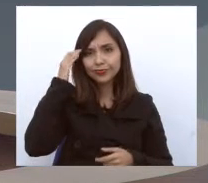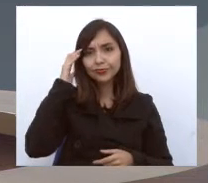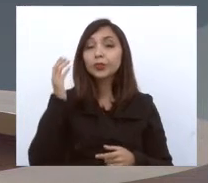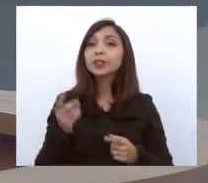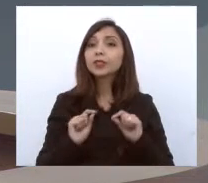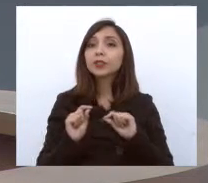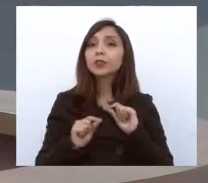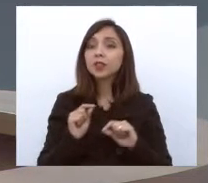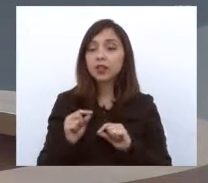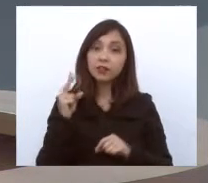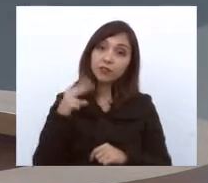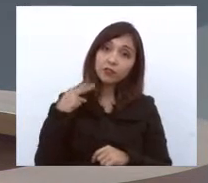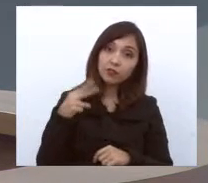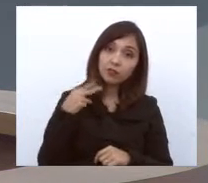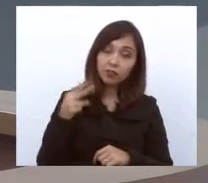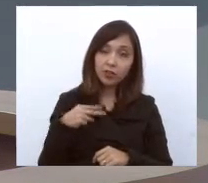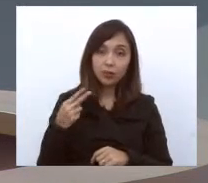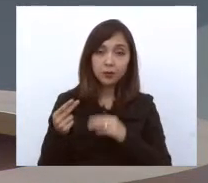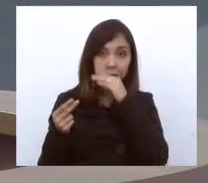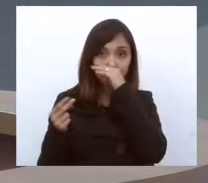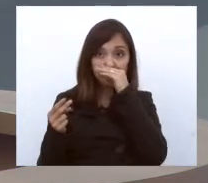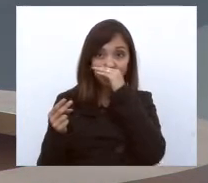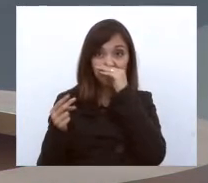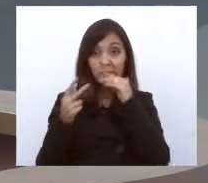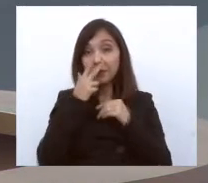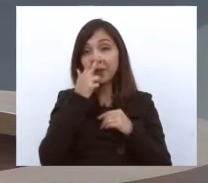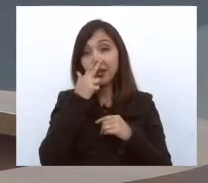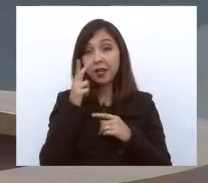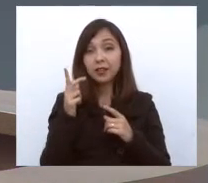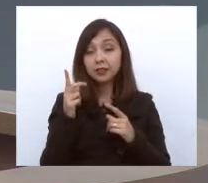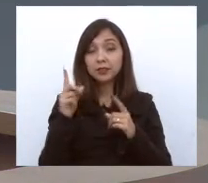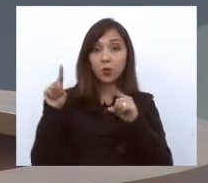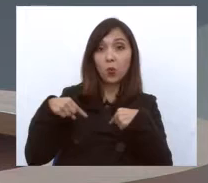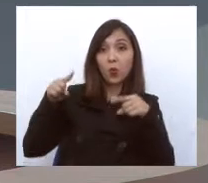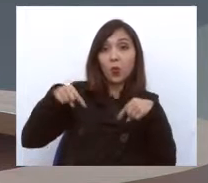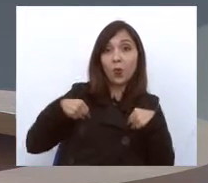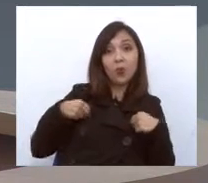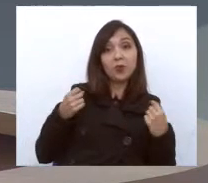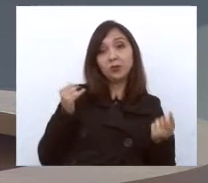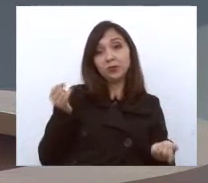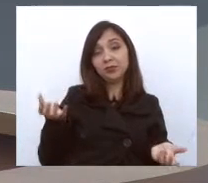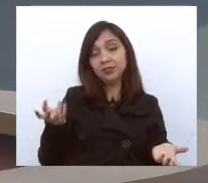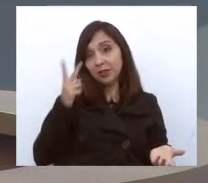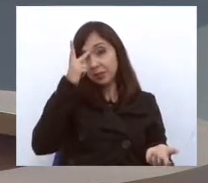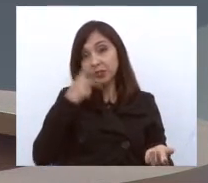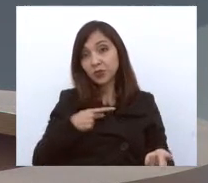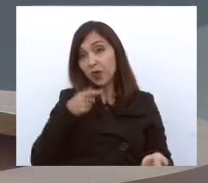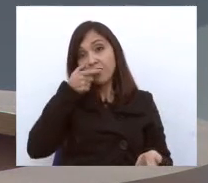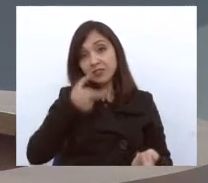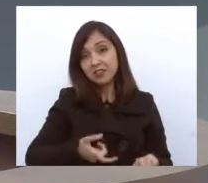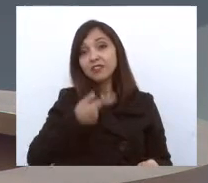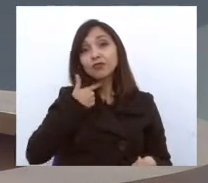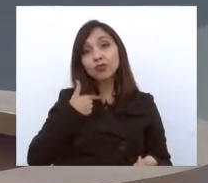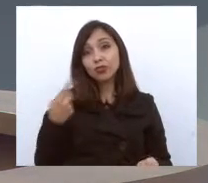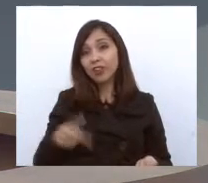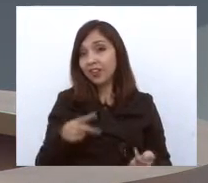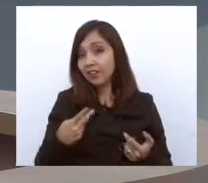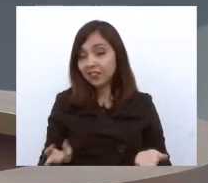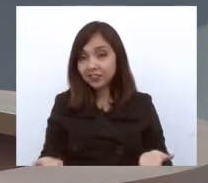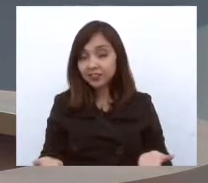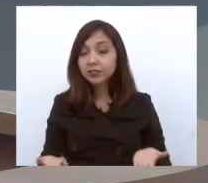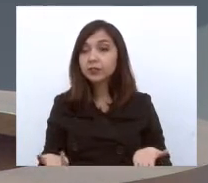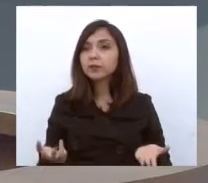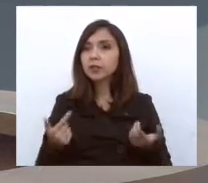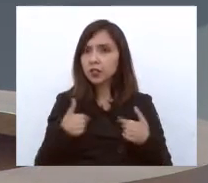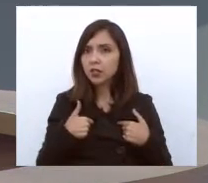entender que o vereador, ele trabalha contra os seus próprios interesses, os interesses da sua comunidade.